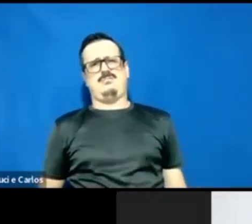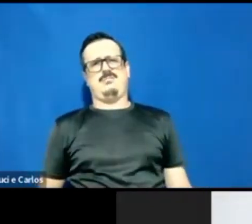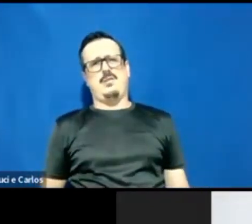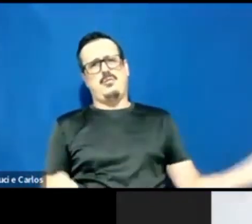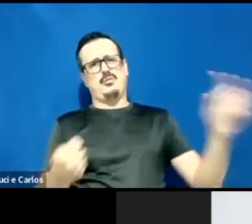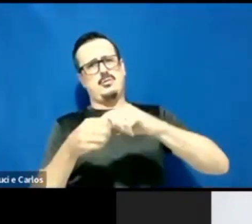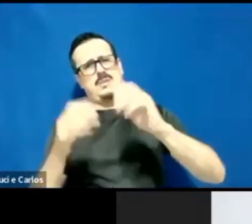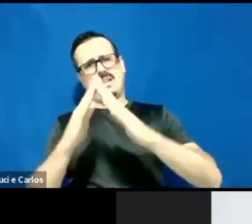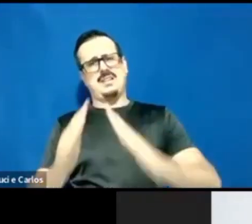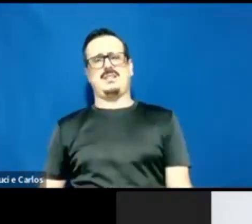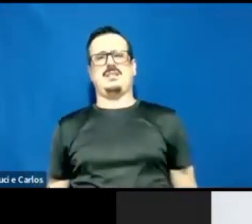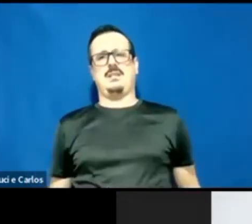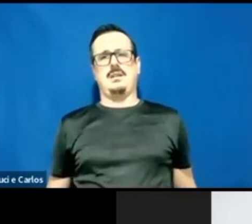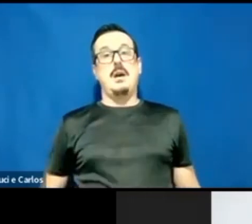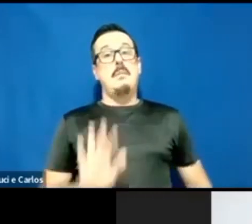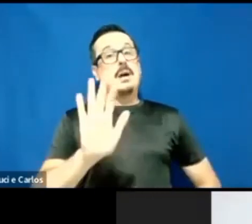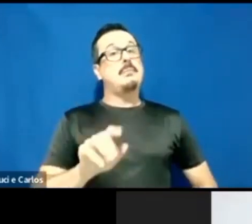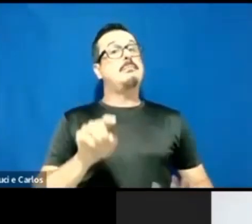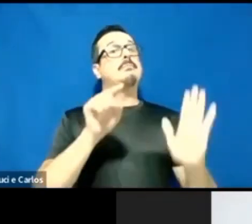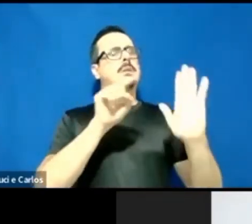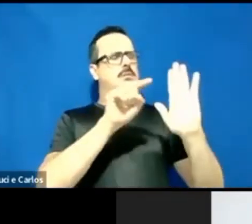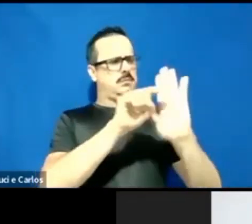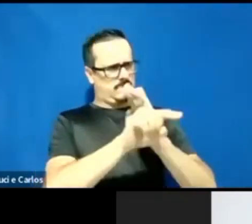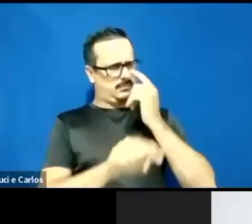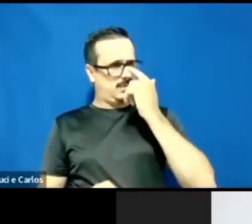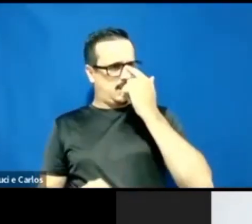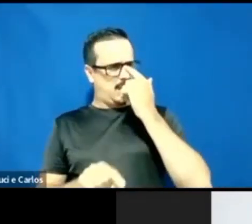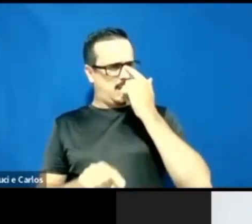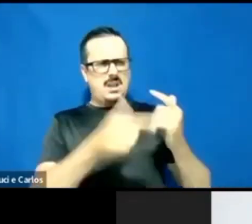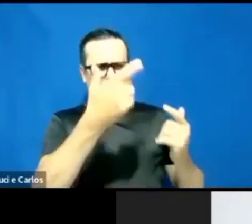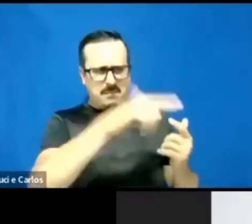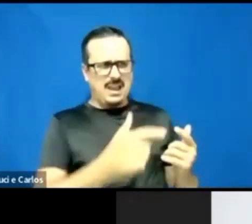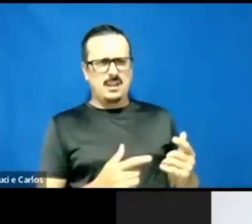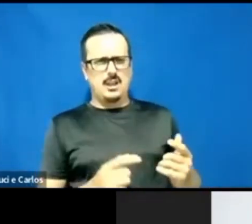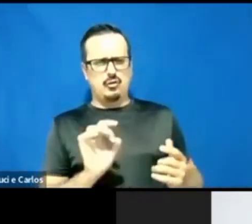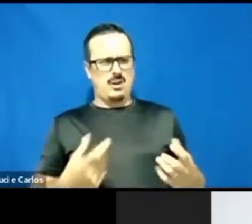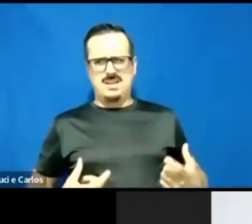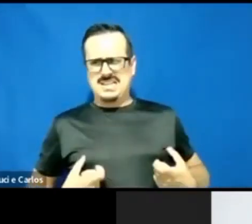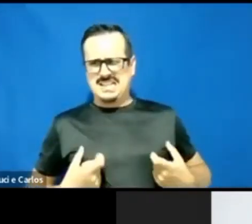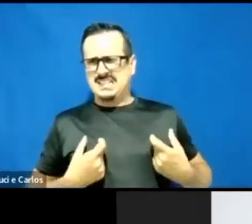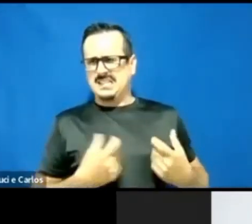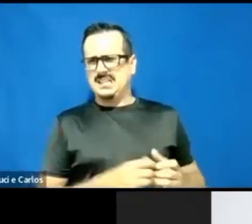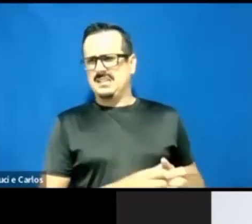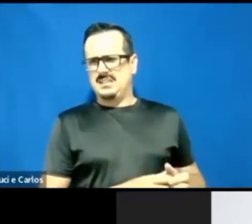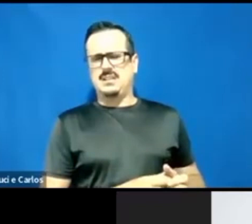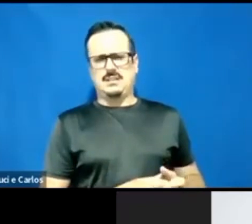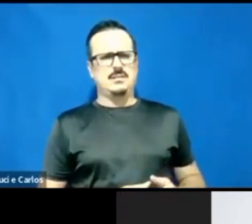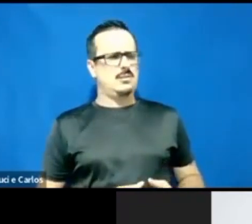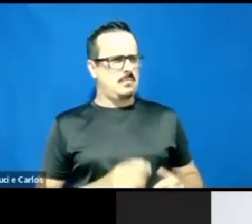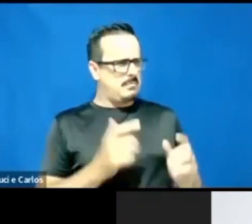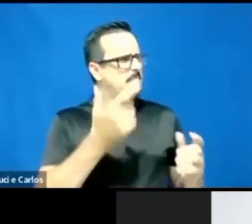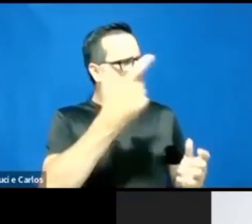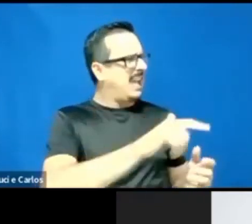do câncer, que outros problemas você poderia relatar que houve uma melhora? Por favor, que